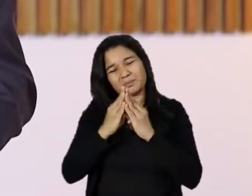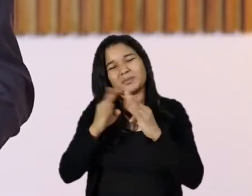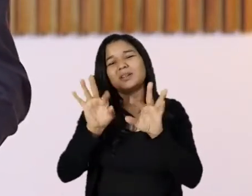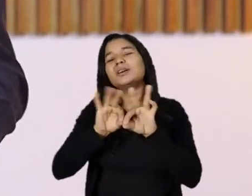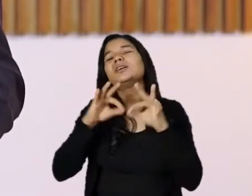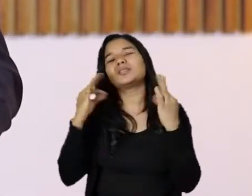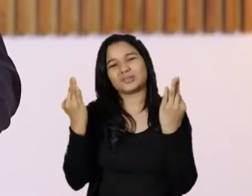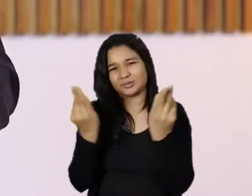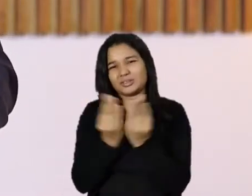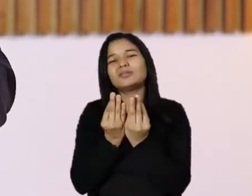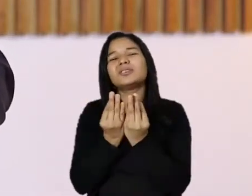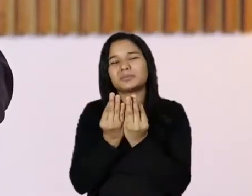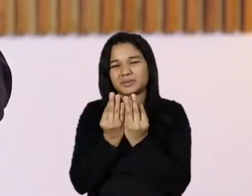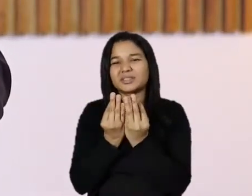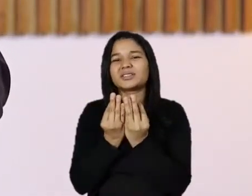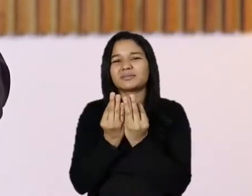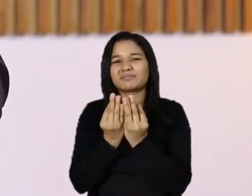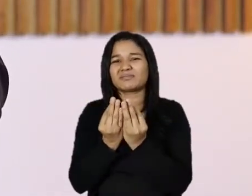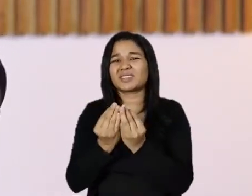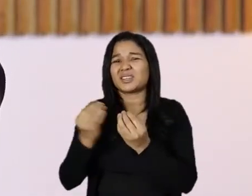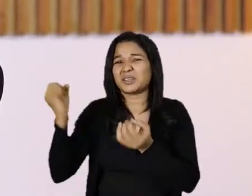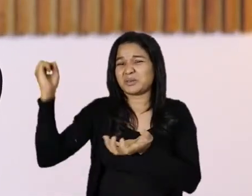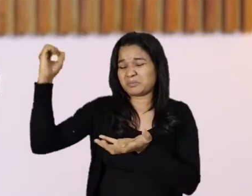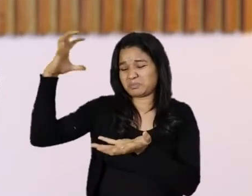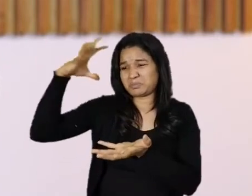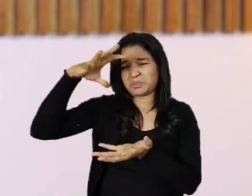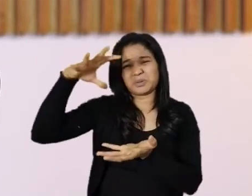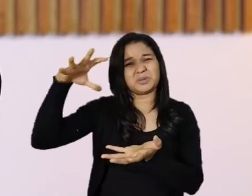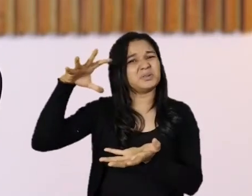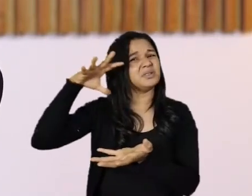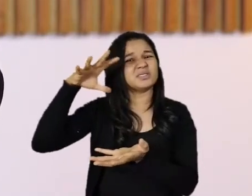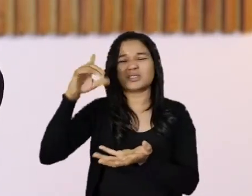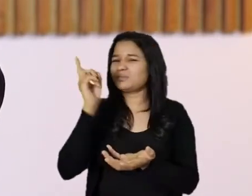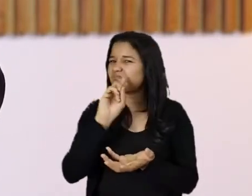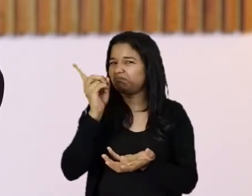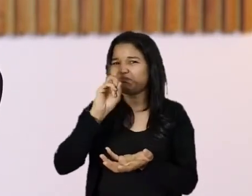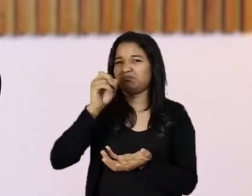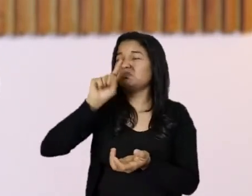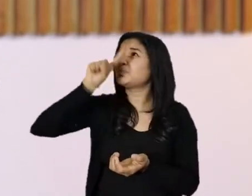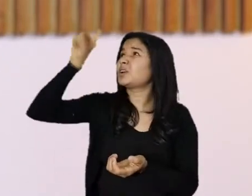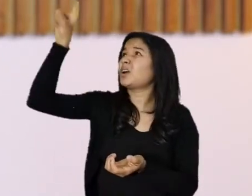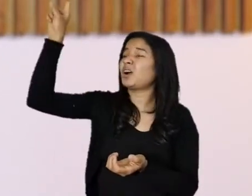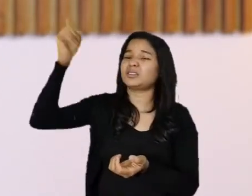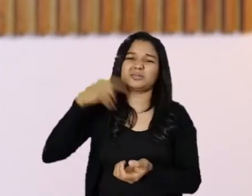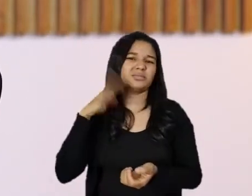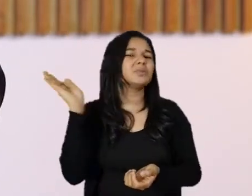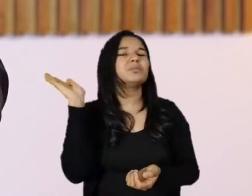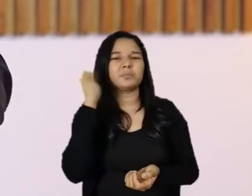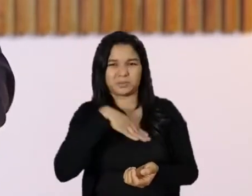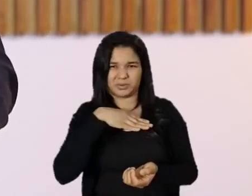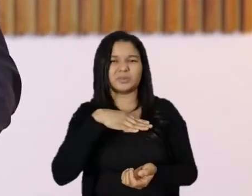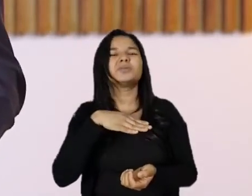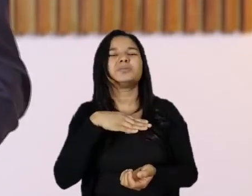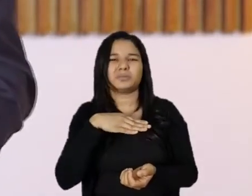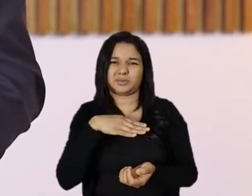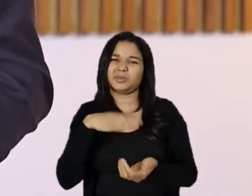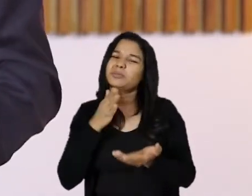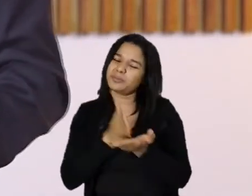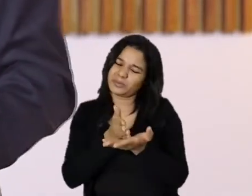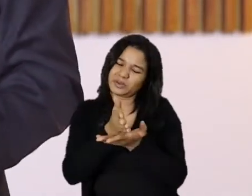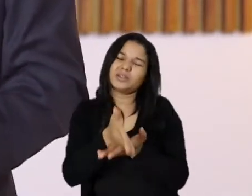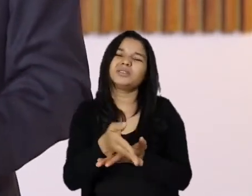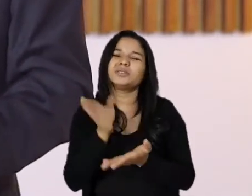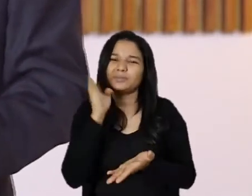estar sobre um outro aspecto que não é o dirigido por Deus. Não é aquele que Deus queria que fosse para o seu lar.